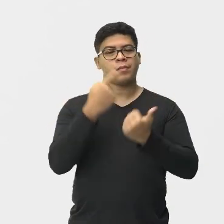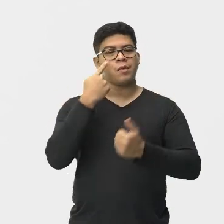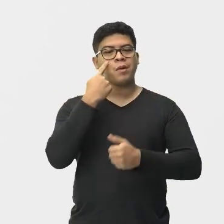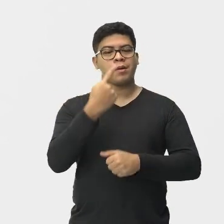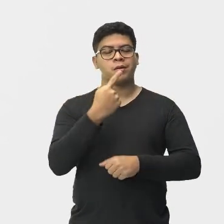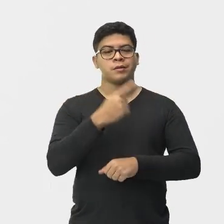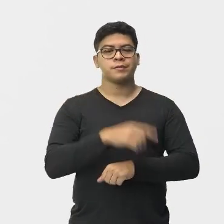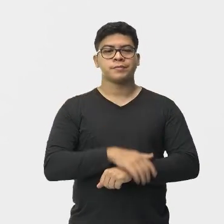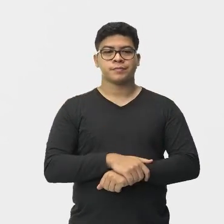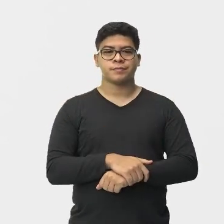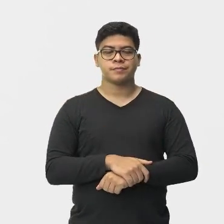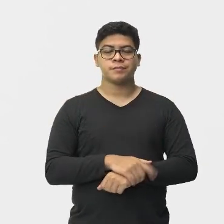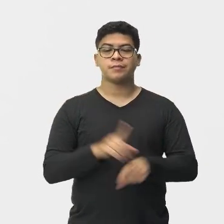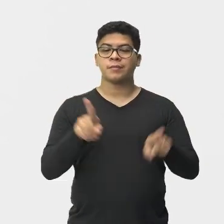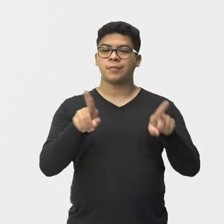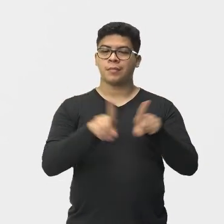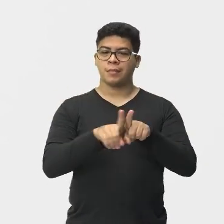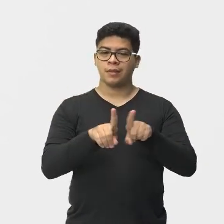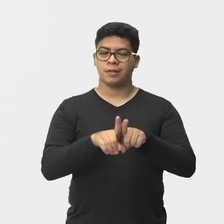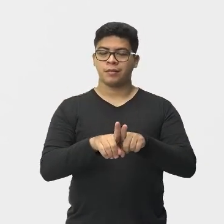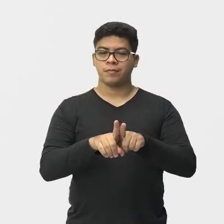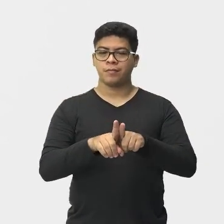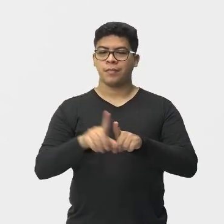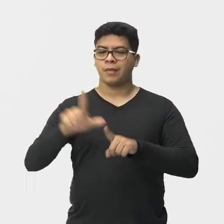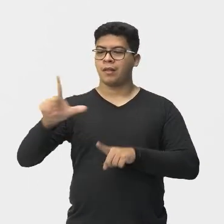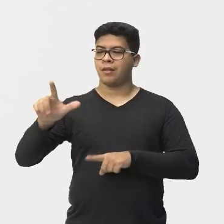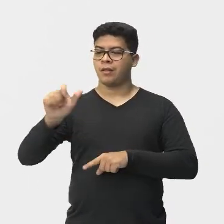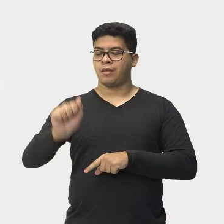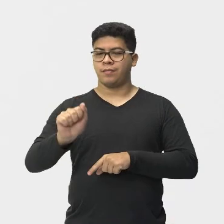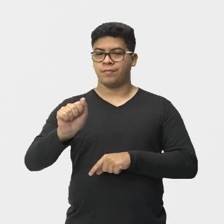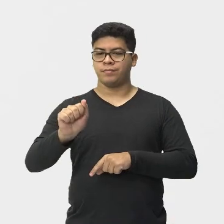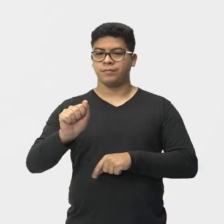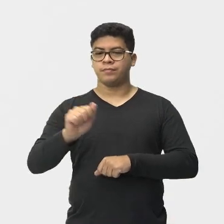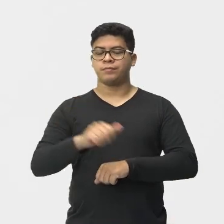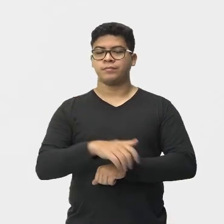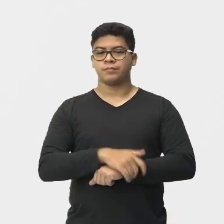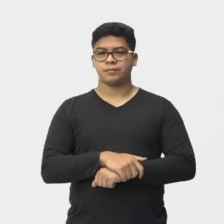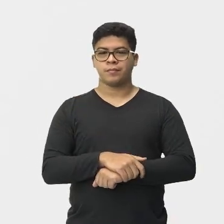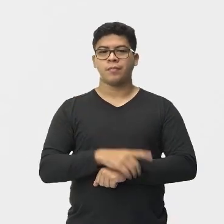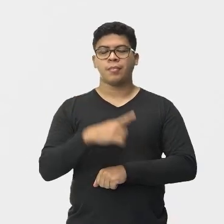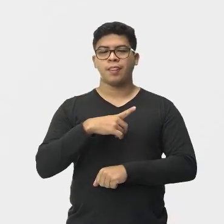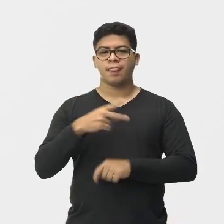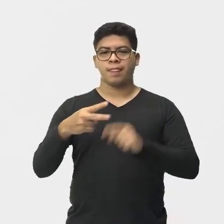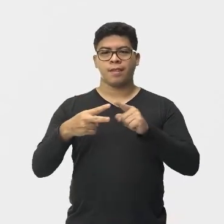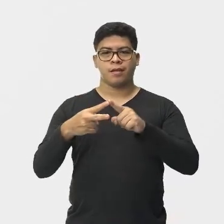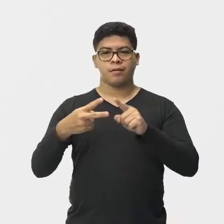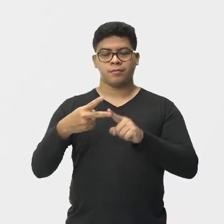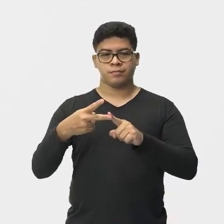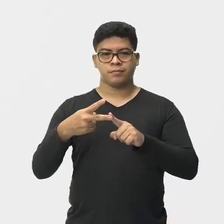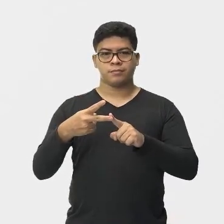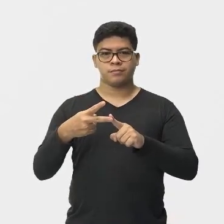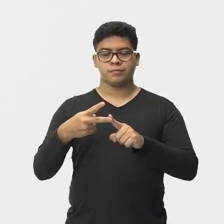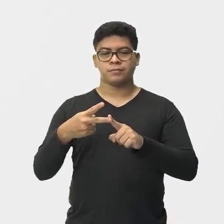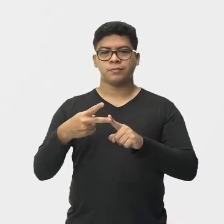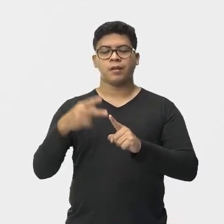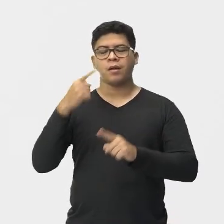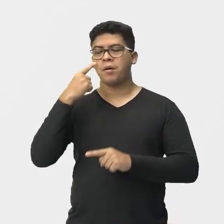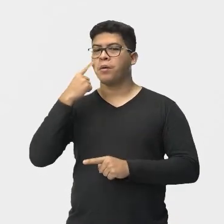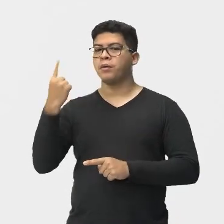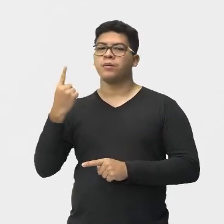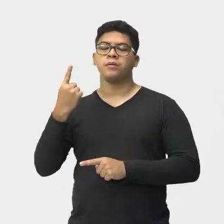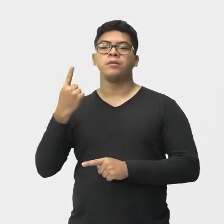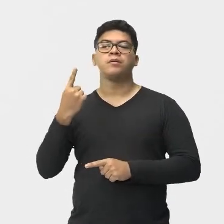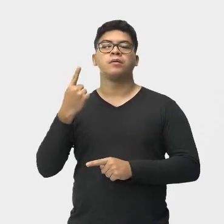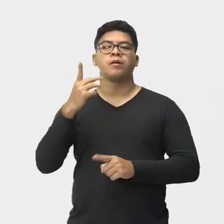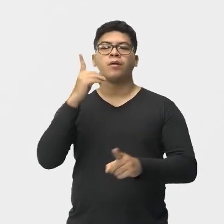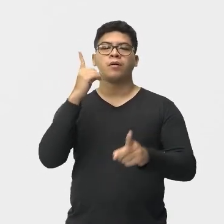vendo que é pelo pronome complemento lá. Então, nós temos duas frasezinhas que você fará essa mesma substituição e vai